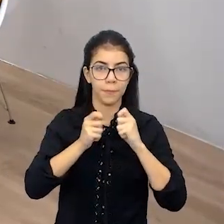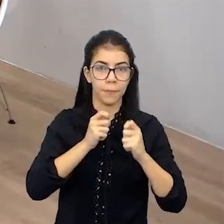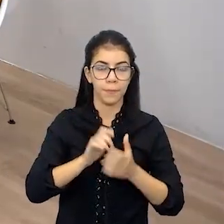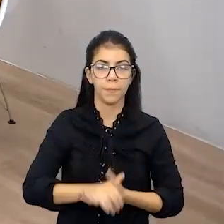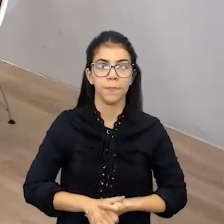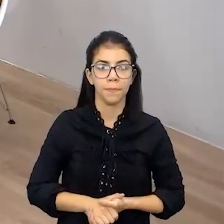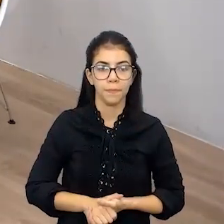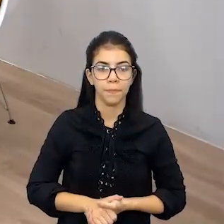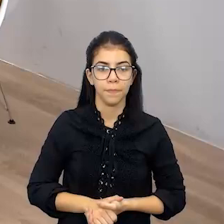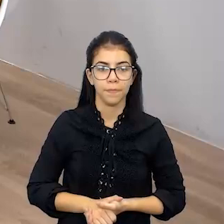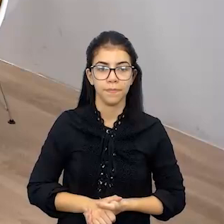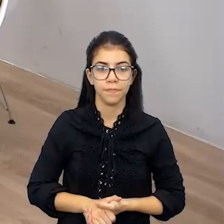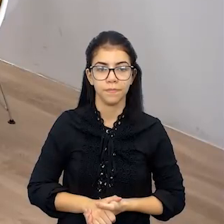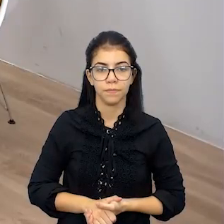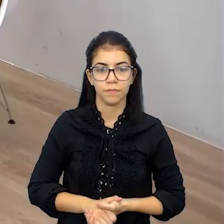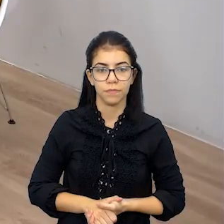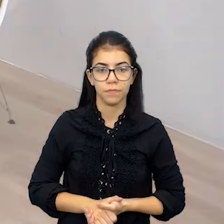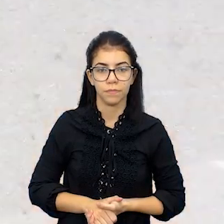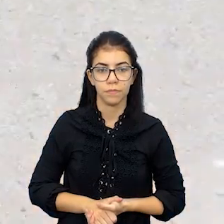Jefferson.